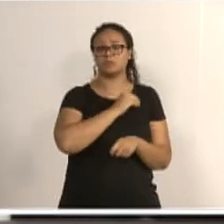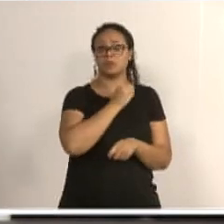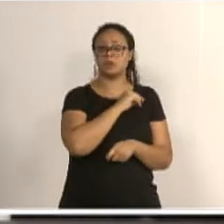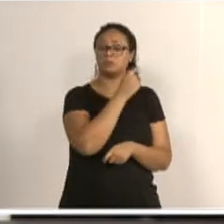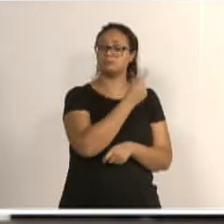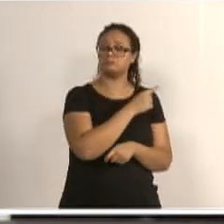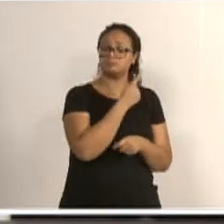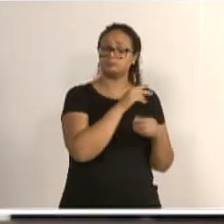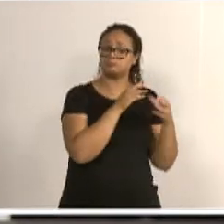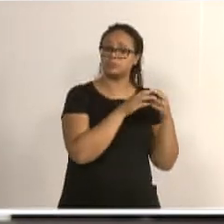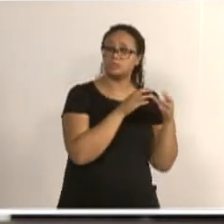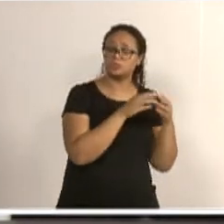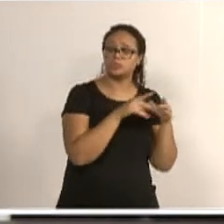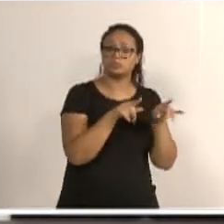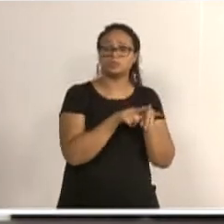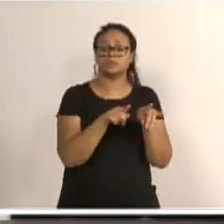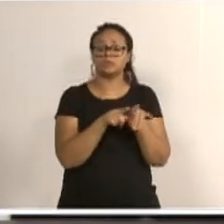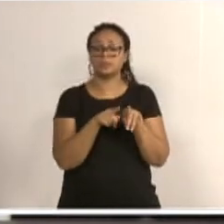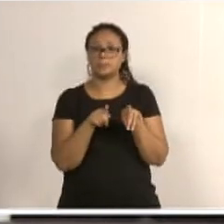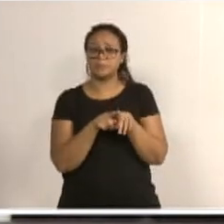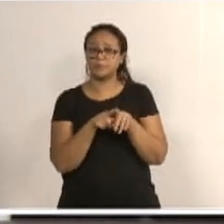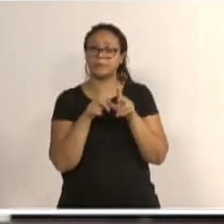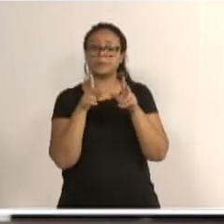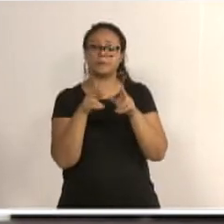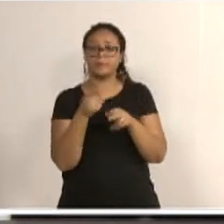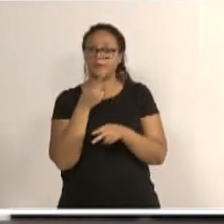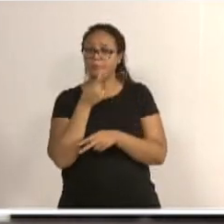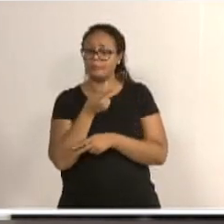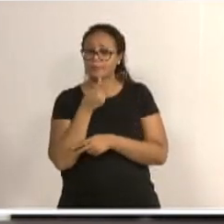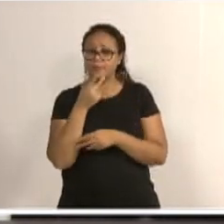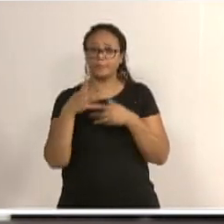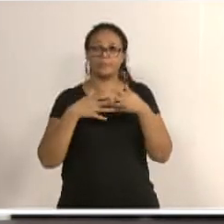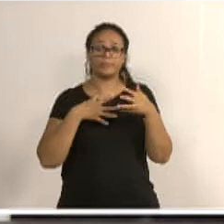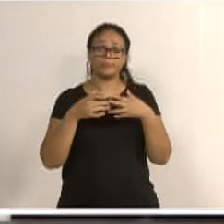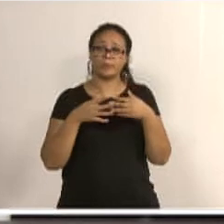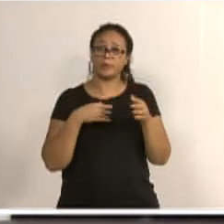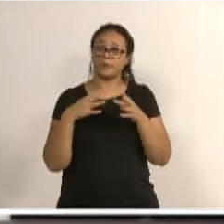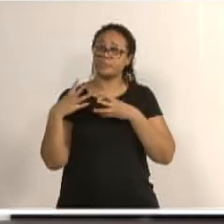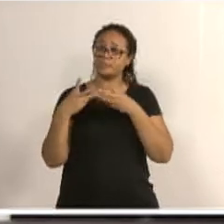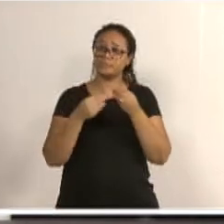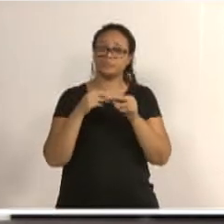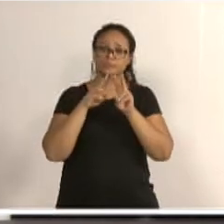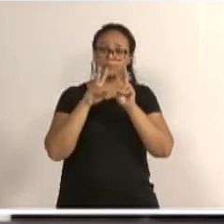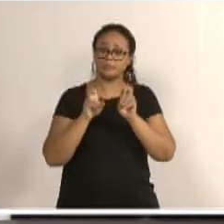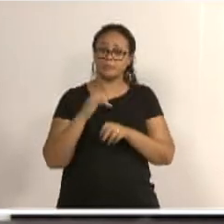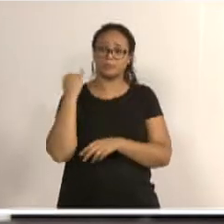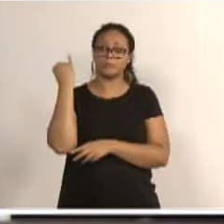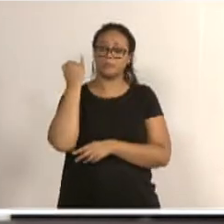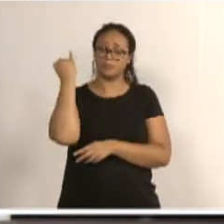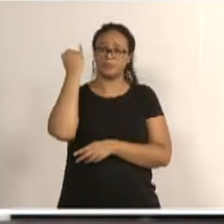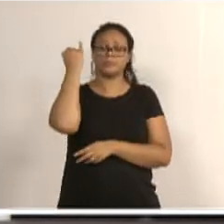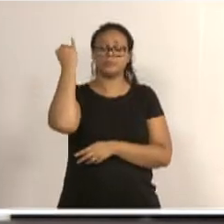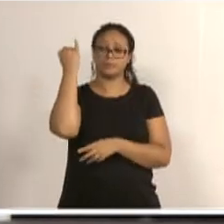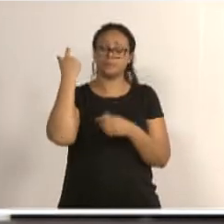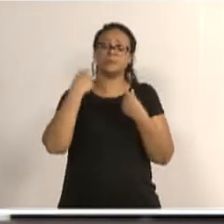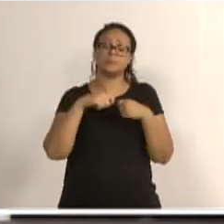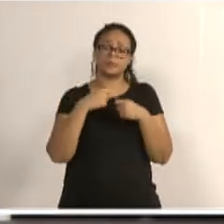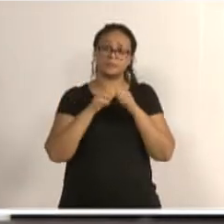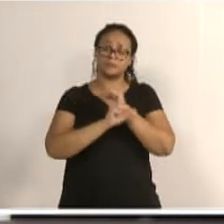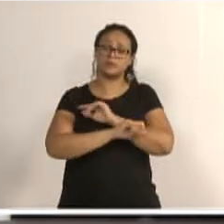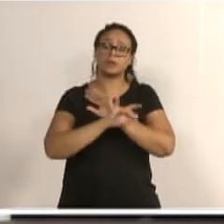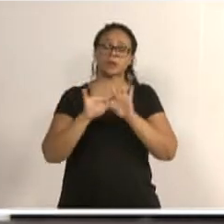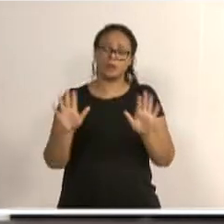a condição que foi comentado dos terminais rodoviários, eu acho que são todos assuntos pertinentes e que devem ser trazidos